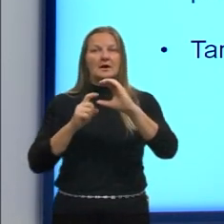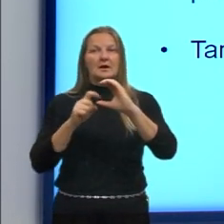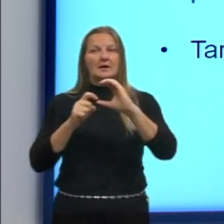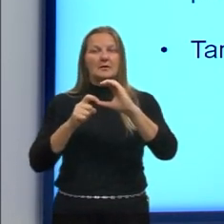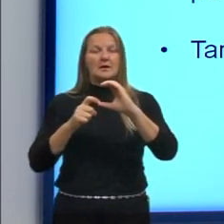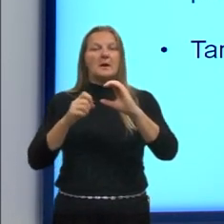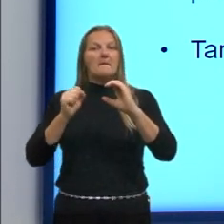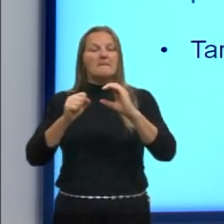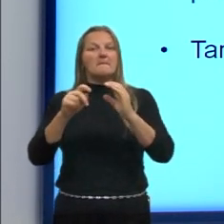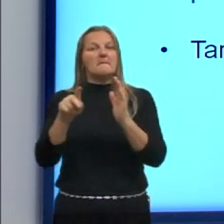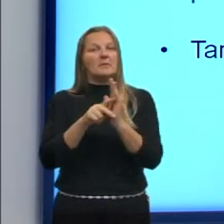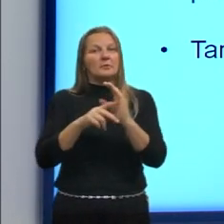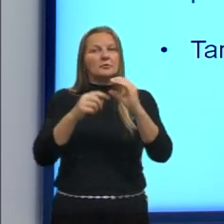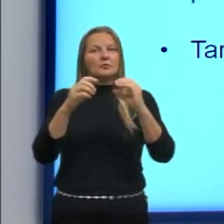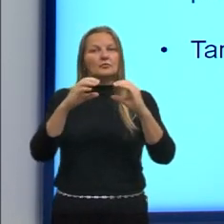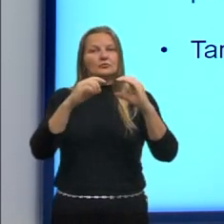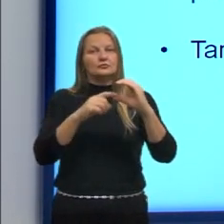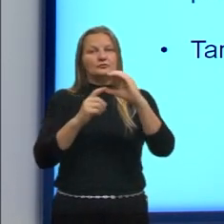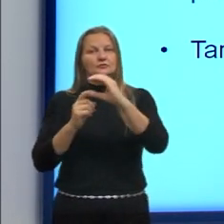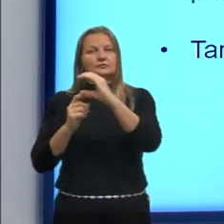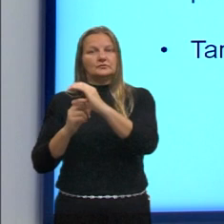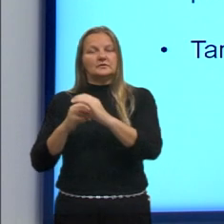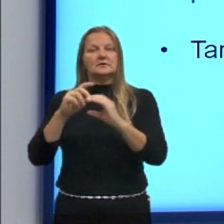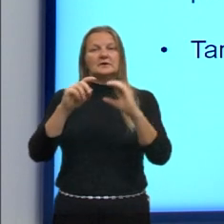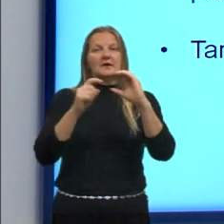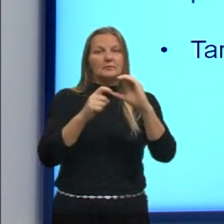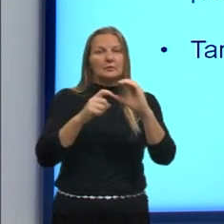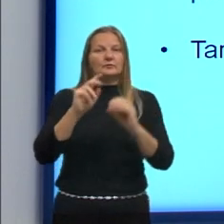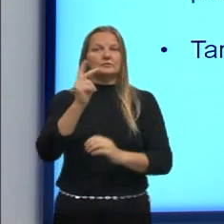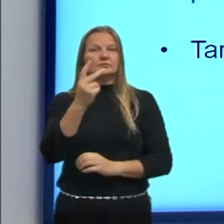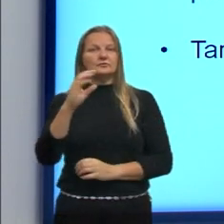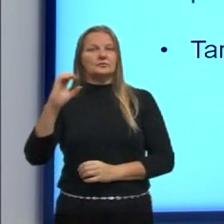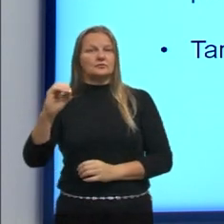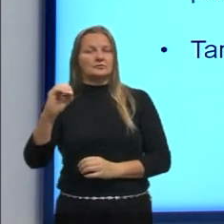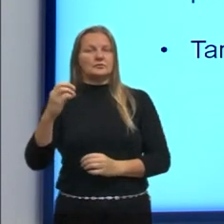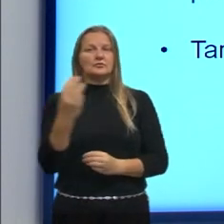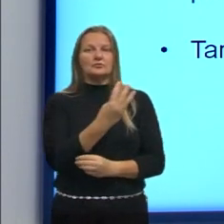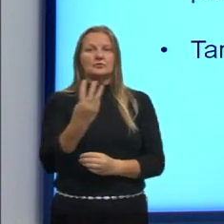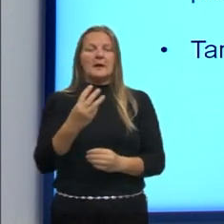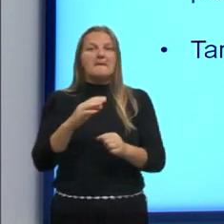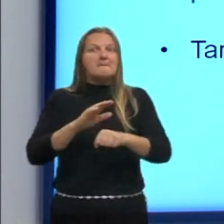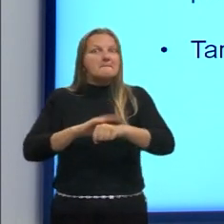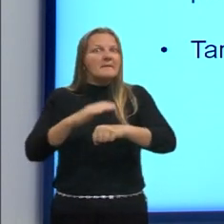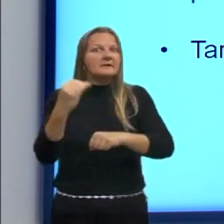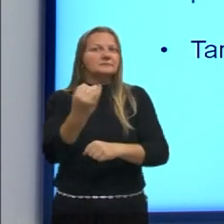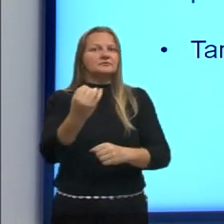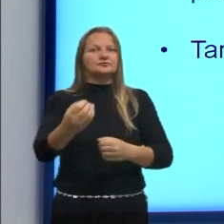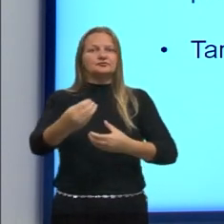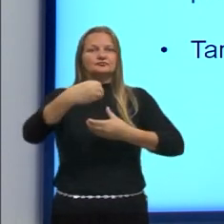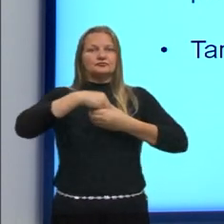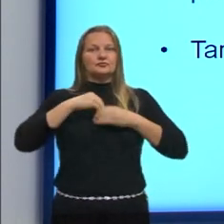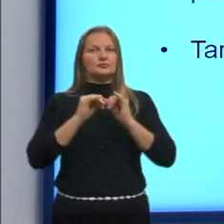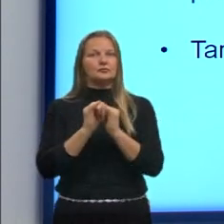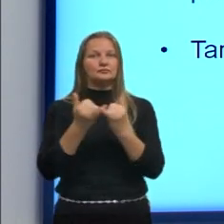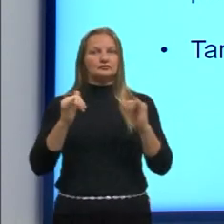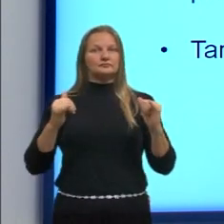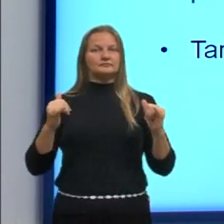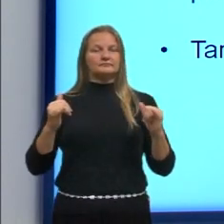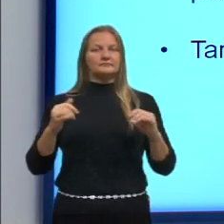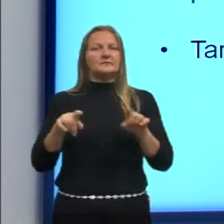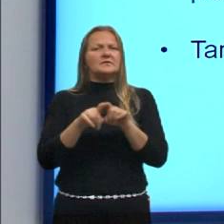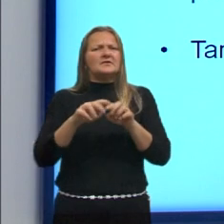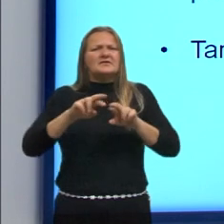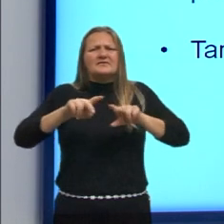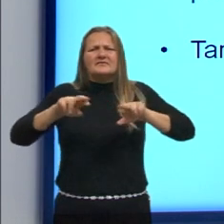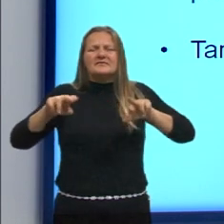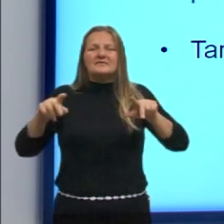hidrogênio oxigênio eles são a principal fonte de energia para nós os seres vivos né e estão presentes em